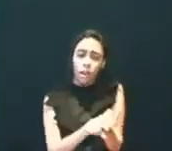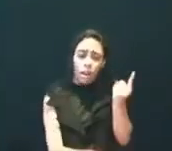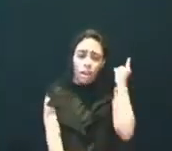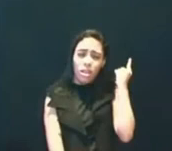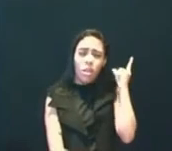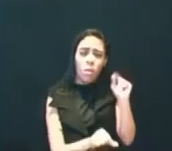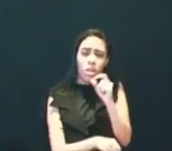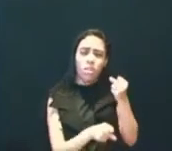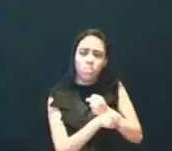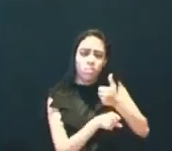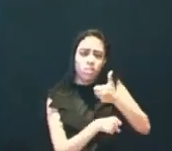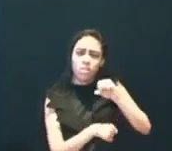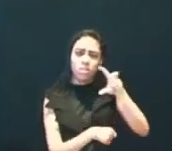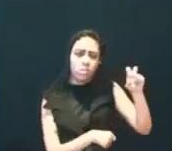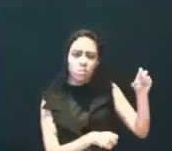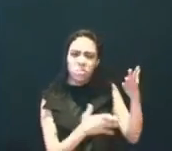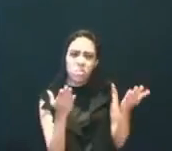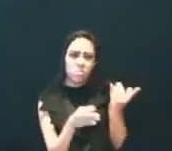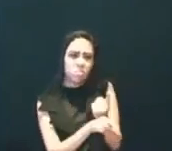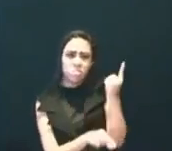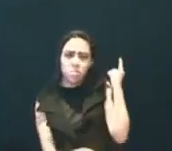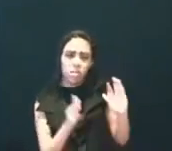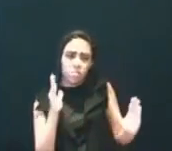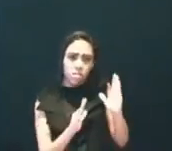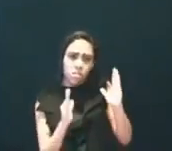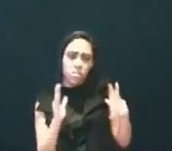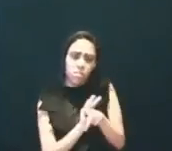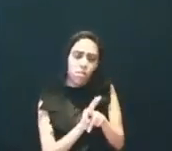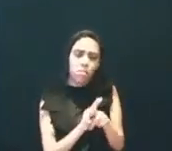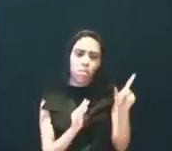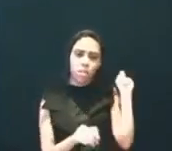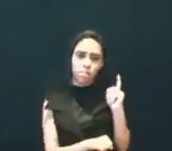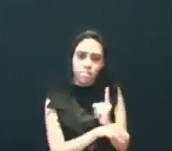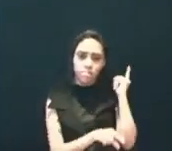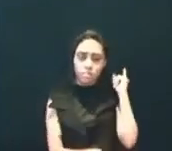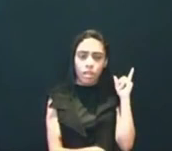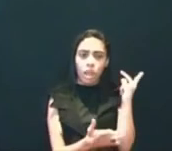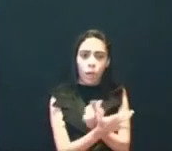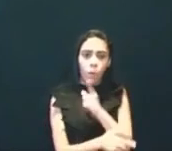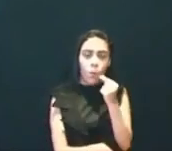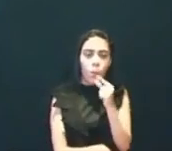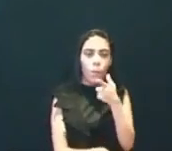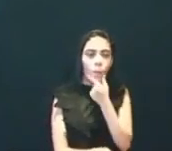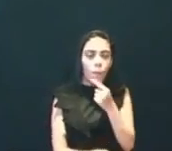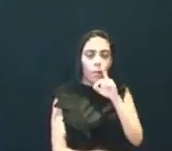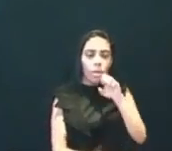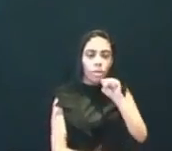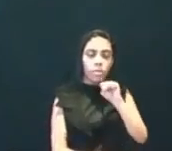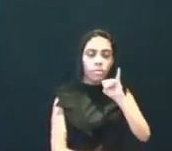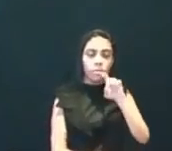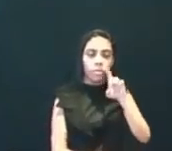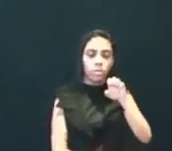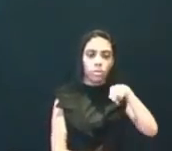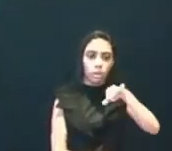de 50, 1950, 1960, quando o Sidney Farber tratou as